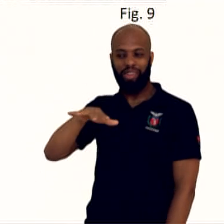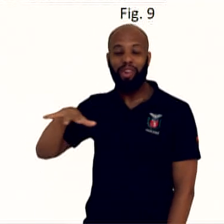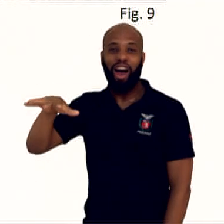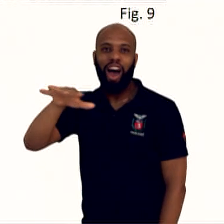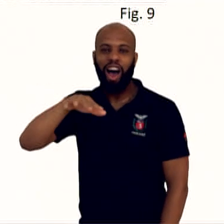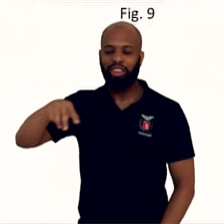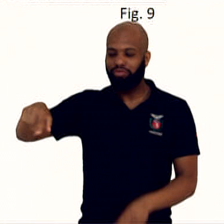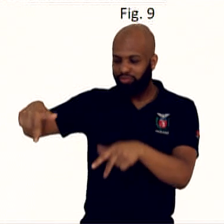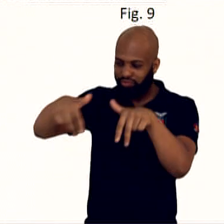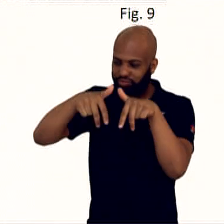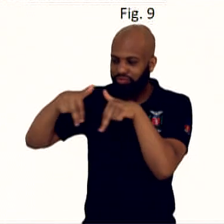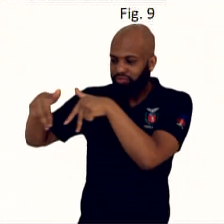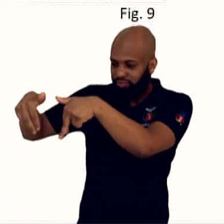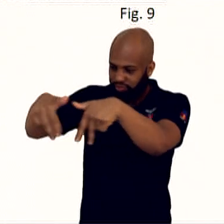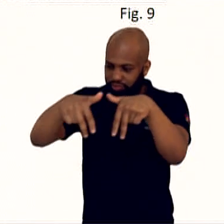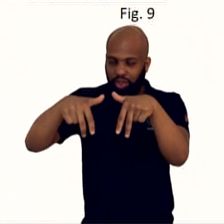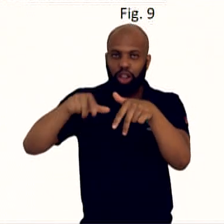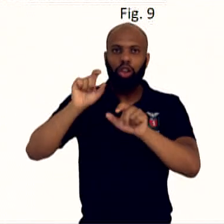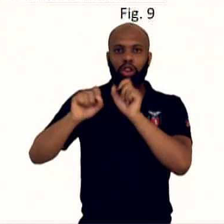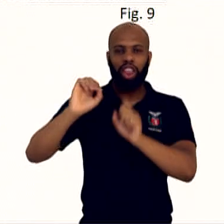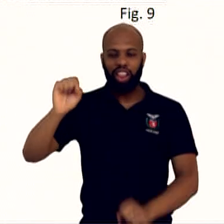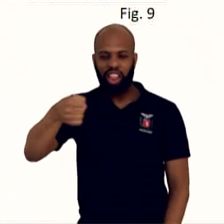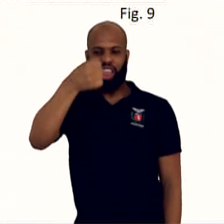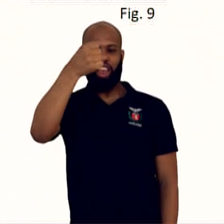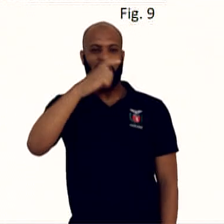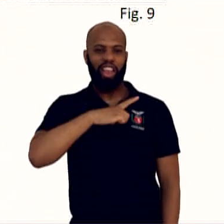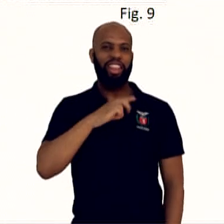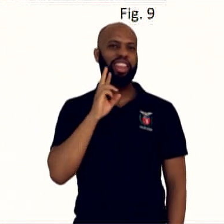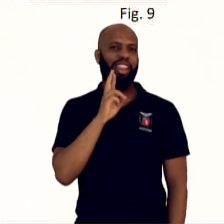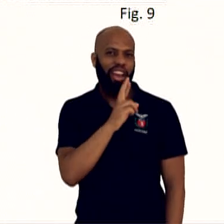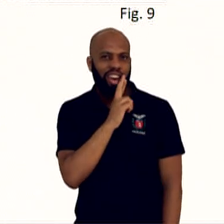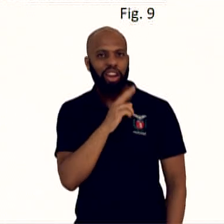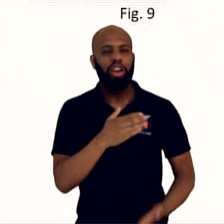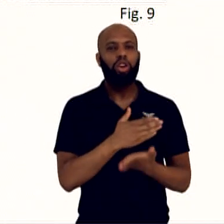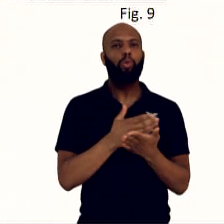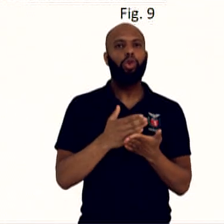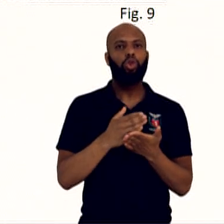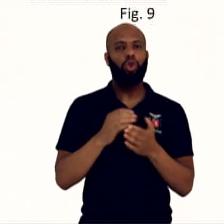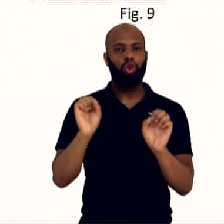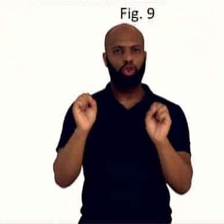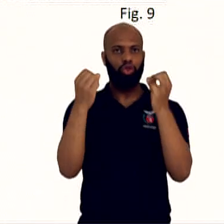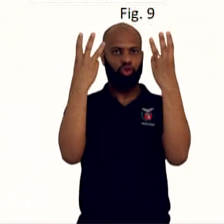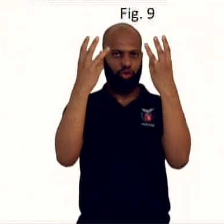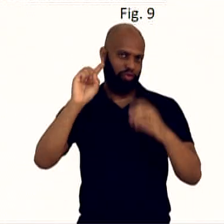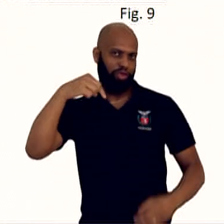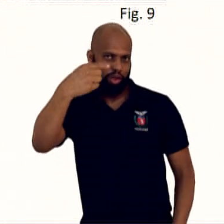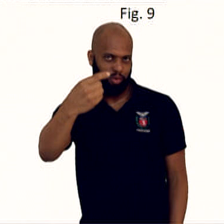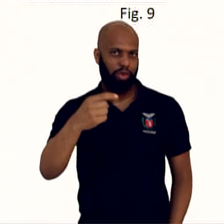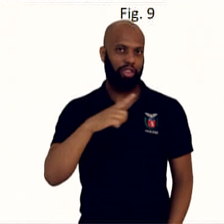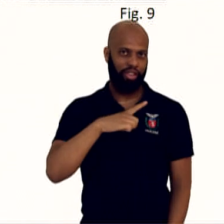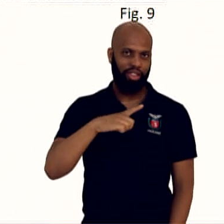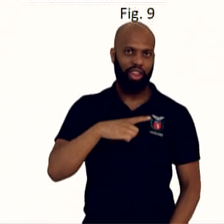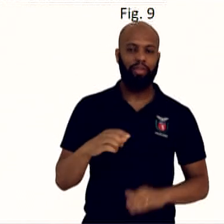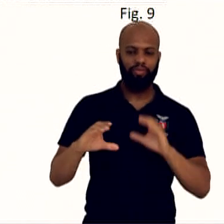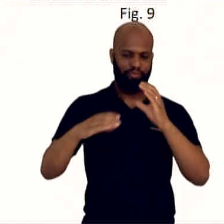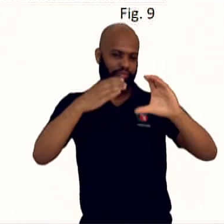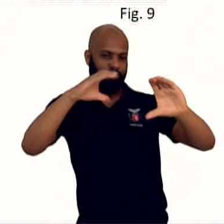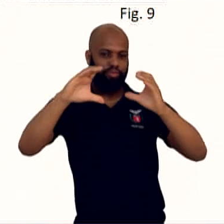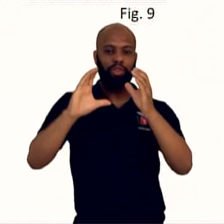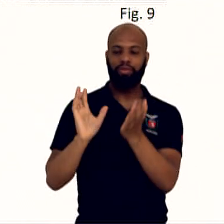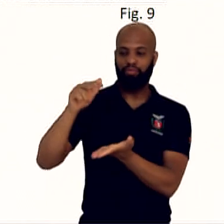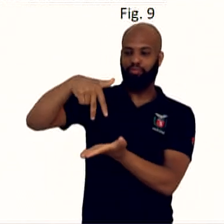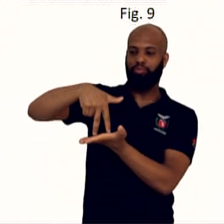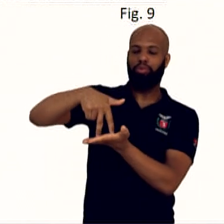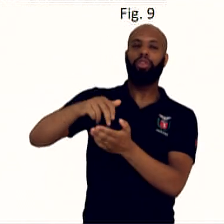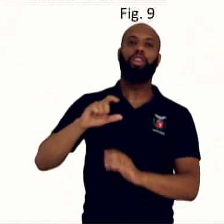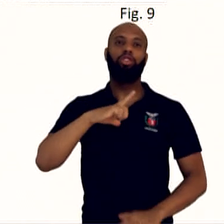era uma casa, uma cervejaria, um restaurante, que acabou se tornando uma casa de show, né? E era lá que aconteciam os